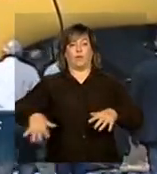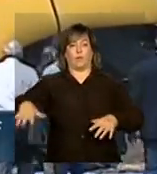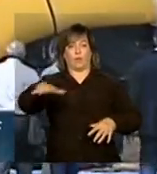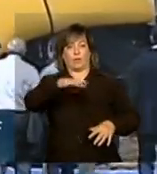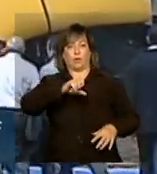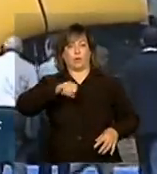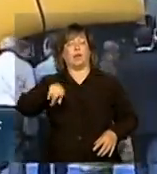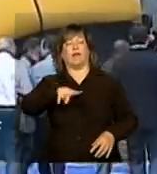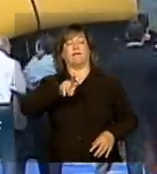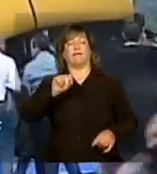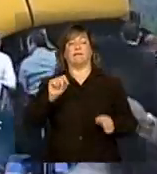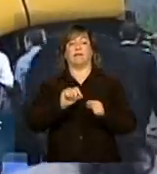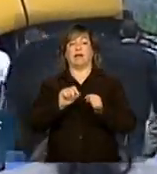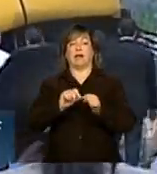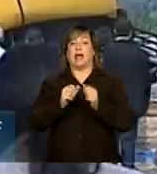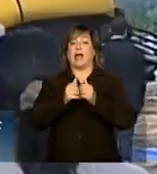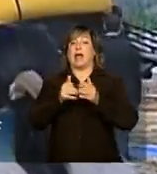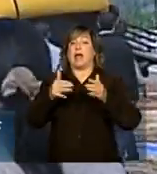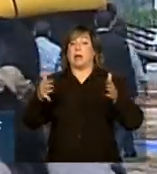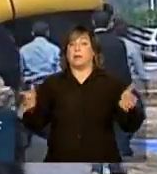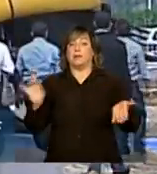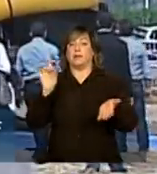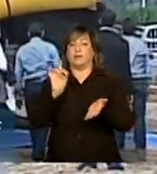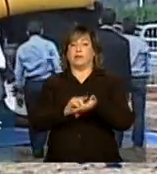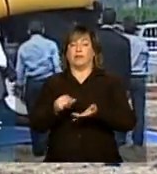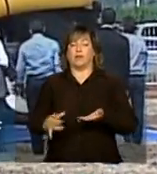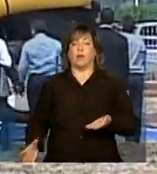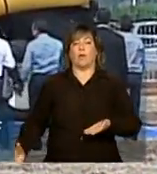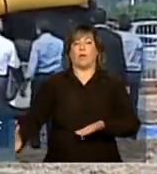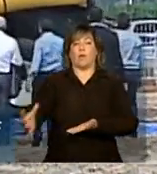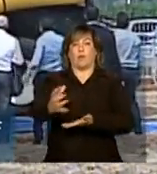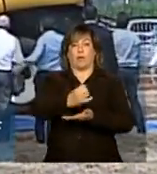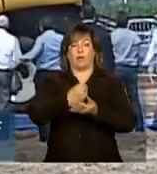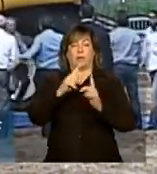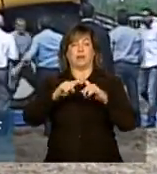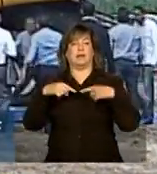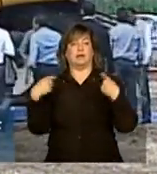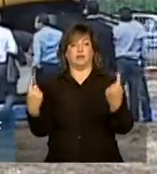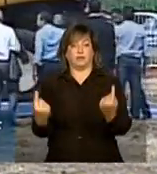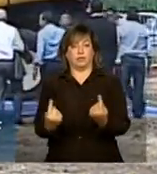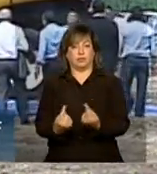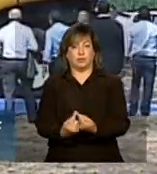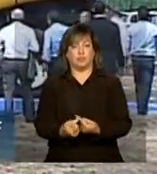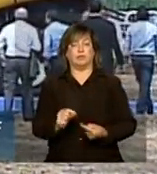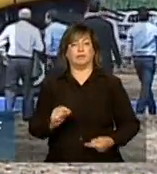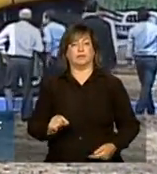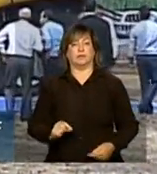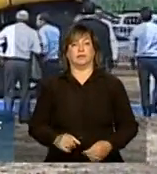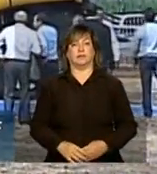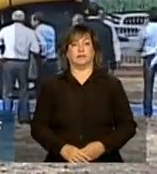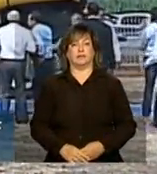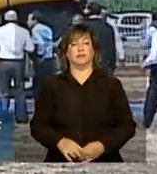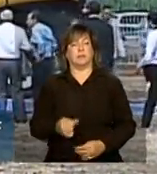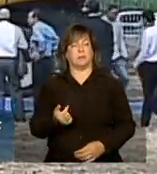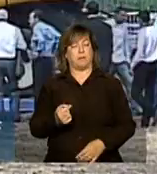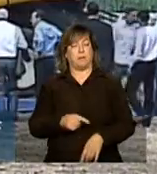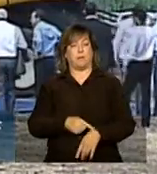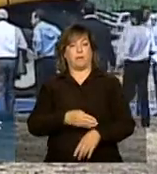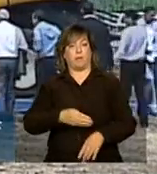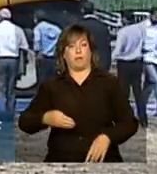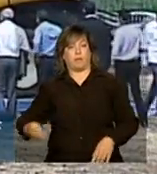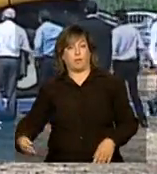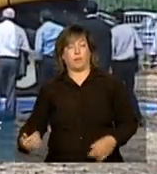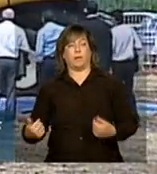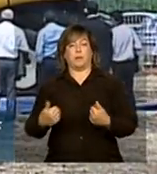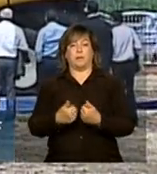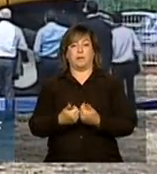vai fazer a abertura oficial da colheita e uma cerimônia daqui a pouquinho aí ao